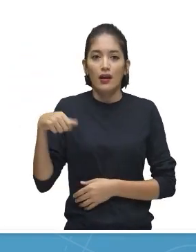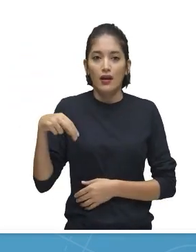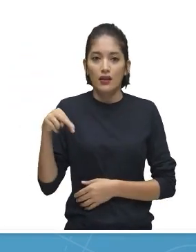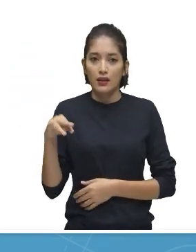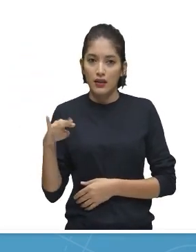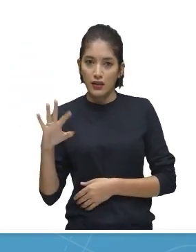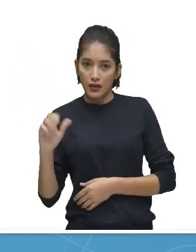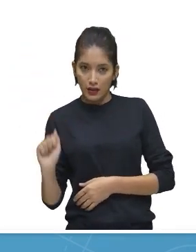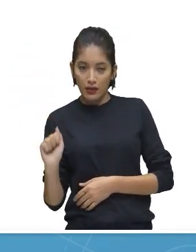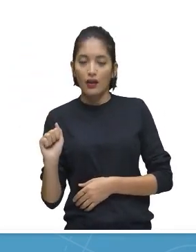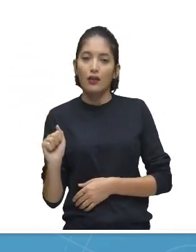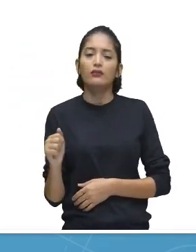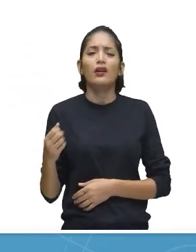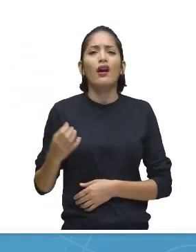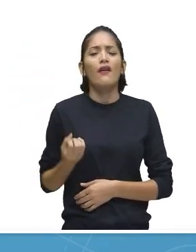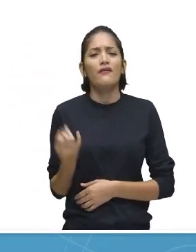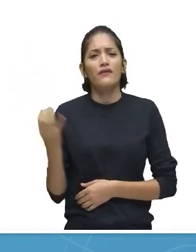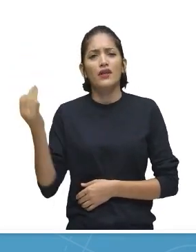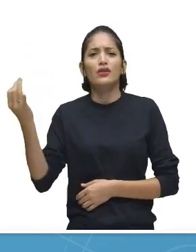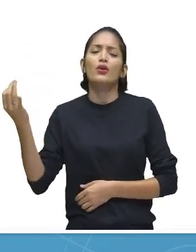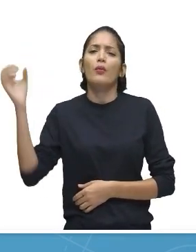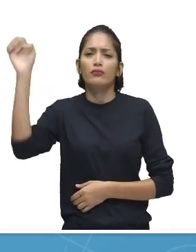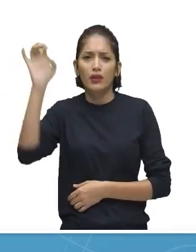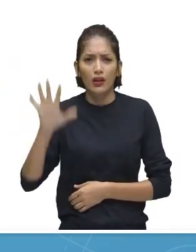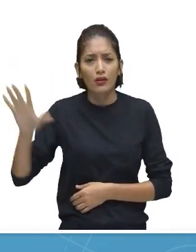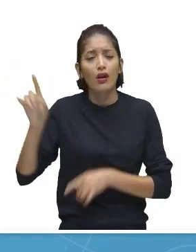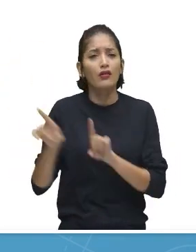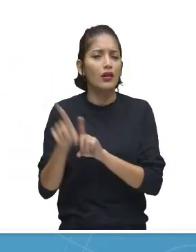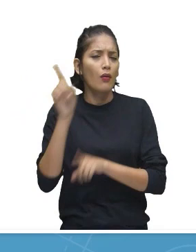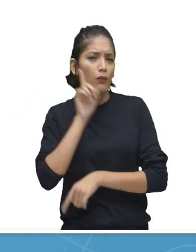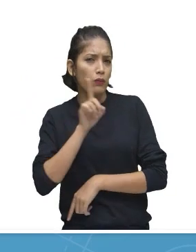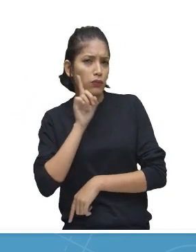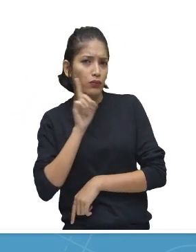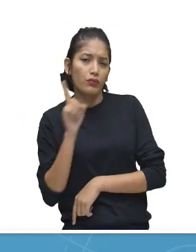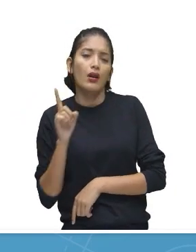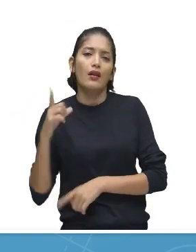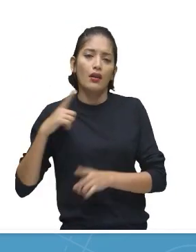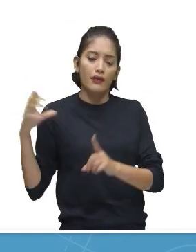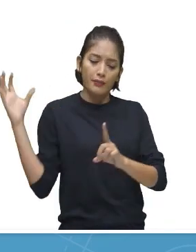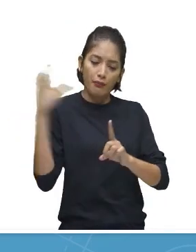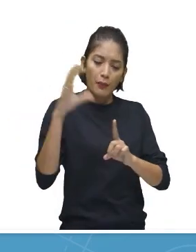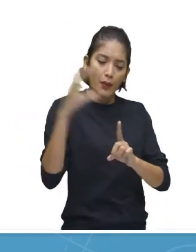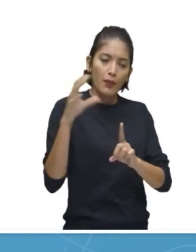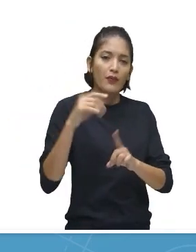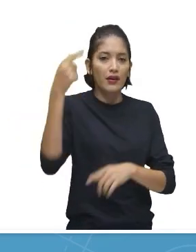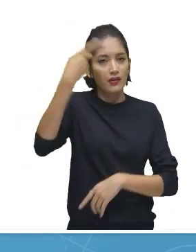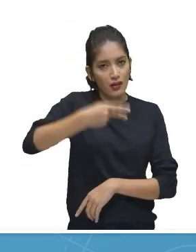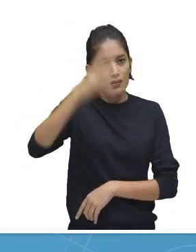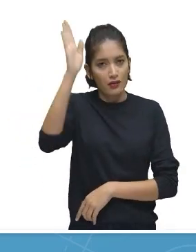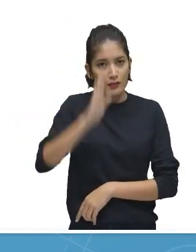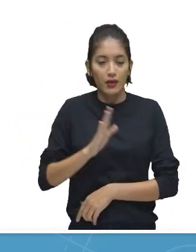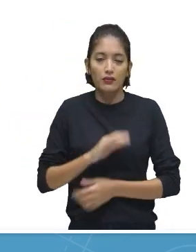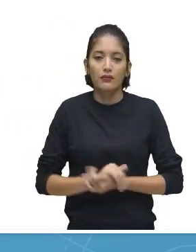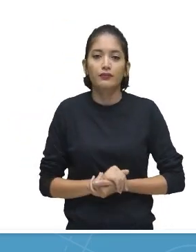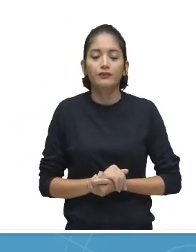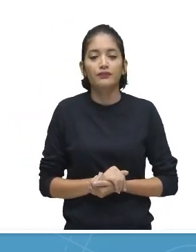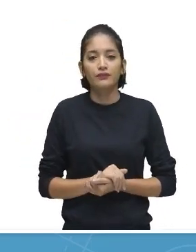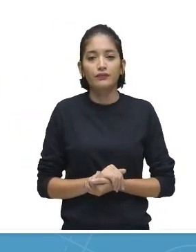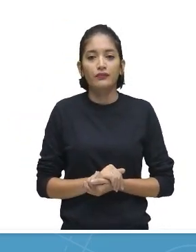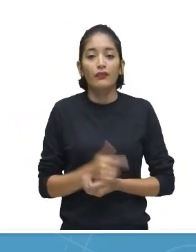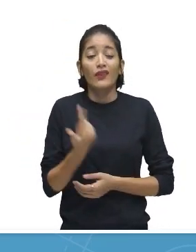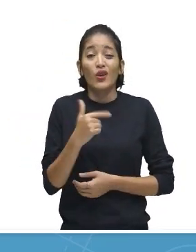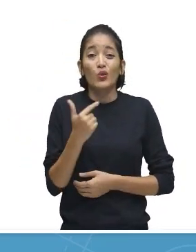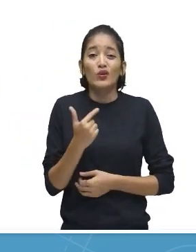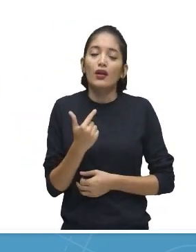Malfatti, também, que viajou para a Europa e para os Estados Unidos e trouxe essa influência. Ou seja, não houve assim uma